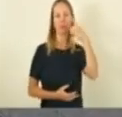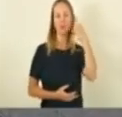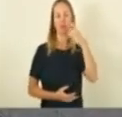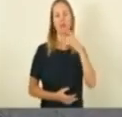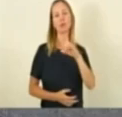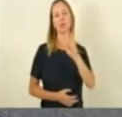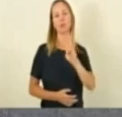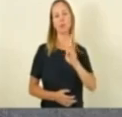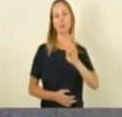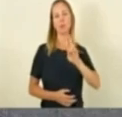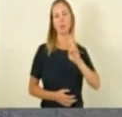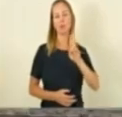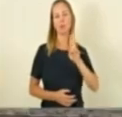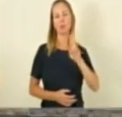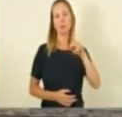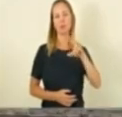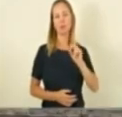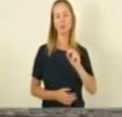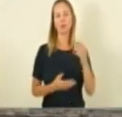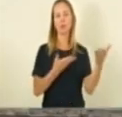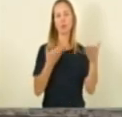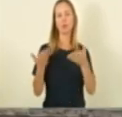Convoco a comissão de finanças